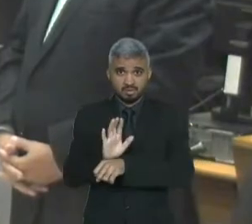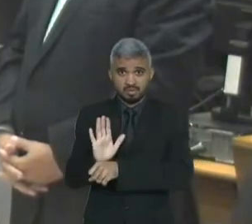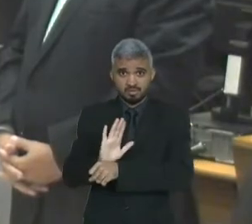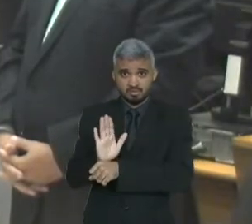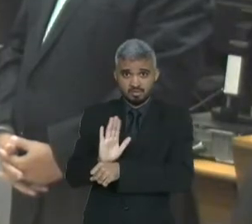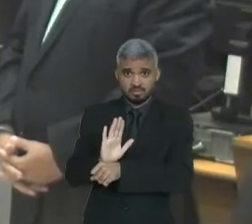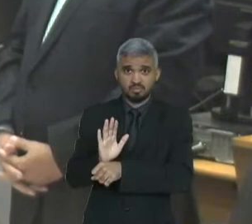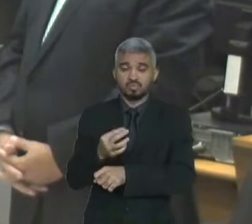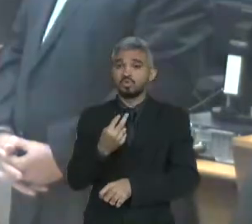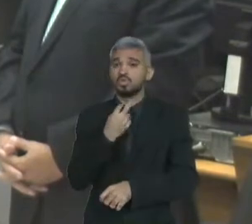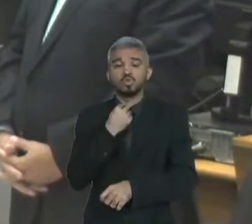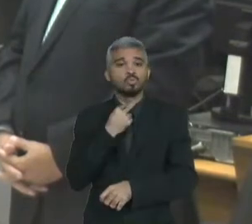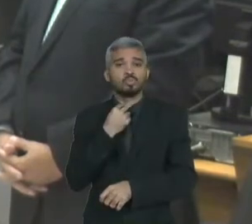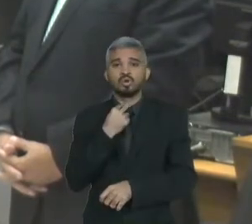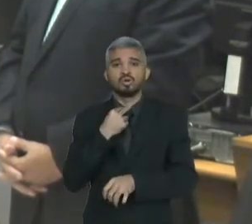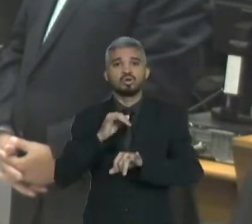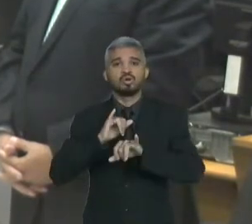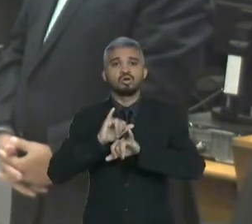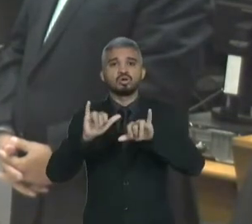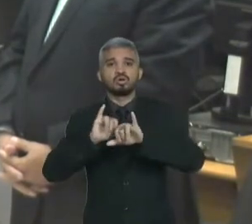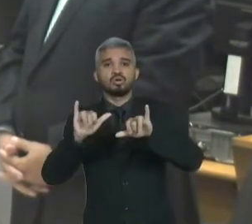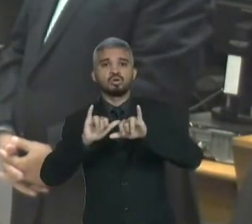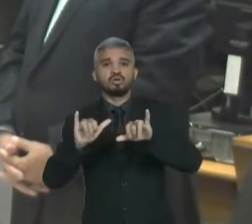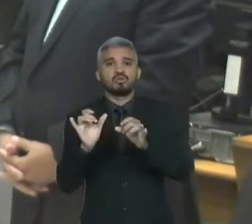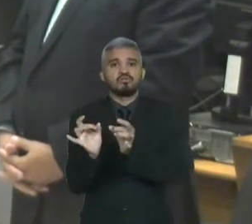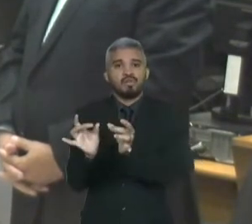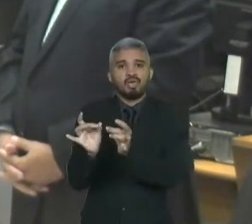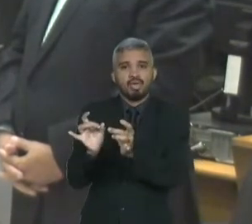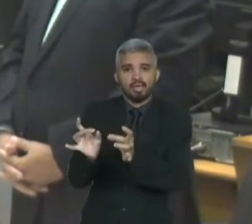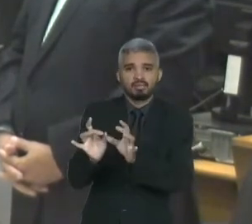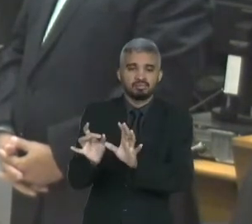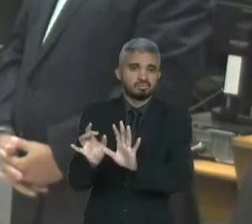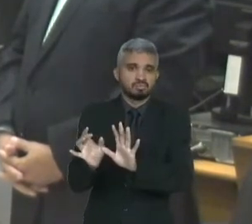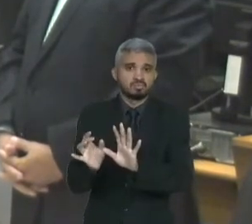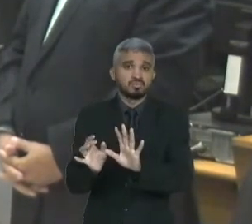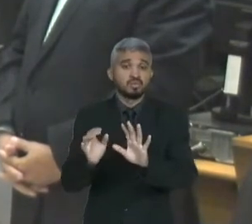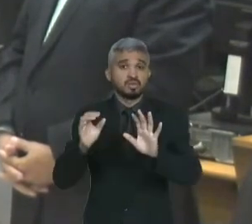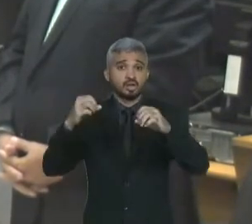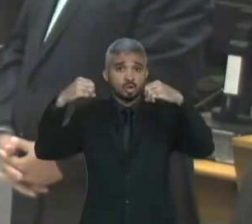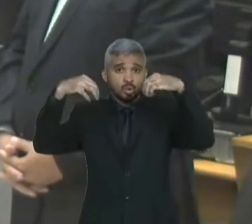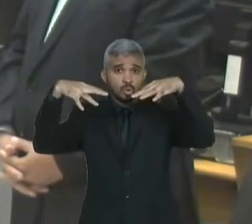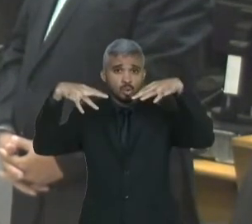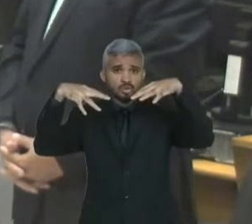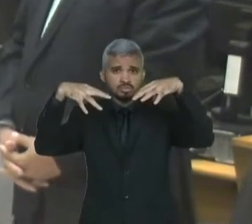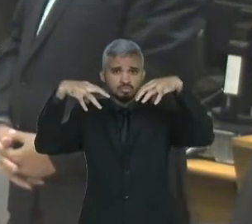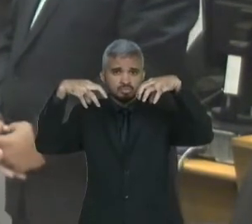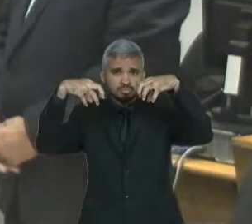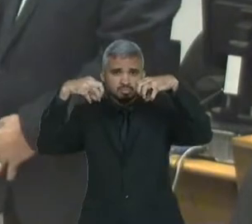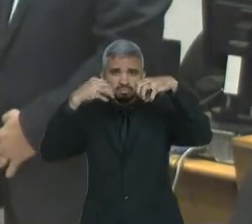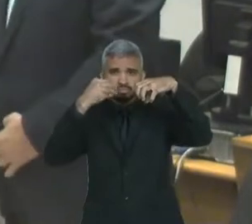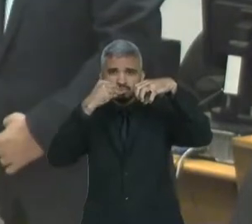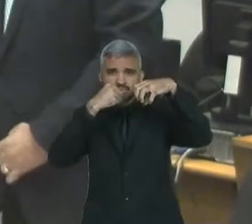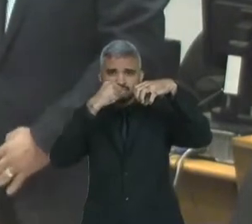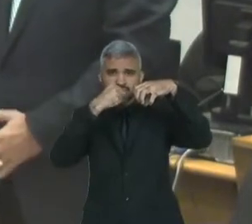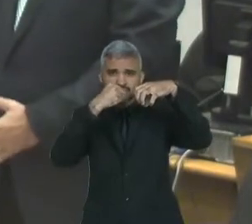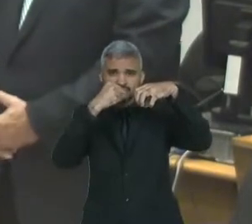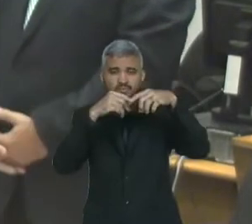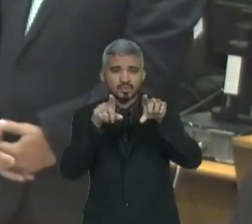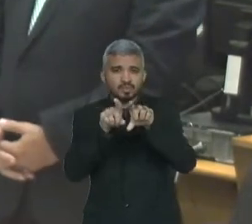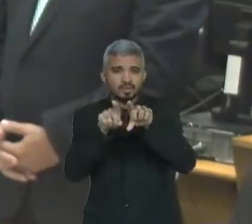exibidas publicidades comerciais. As luzes deverão estar levemente acesas e o volume será